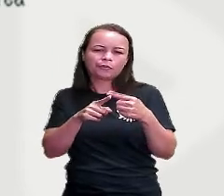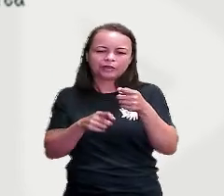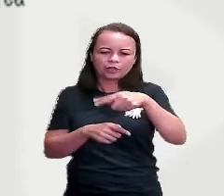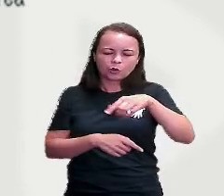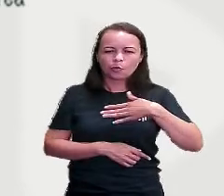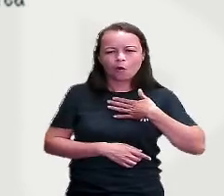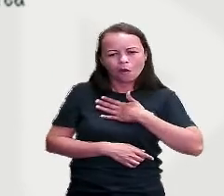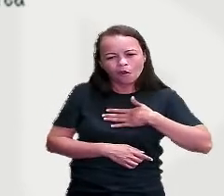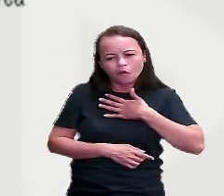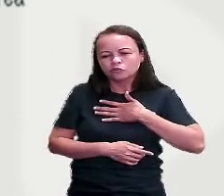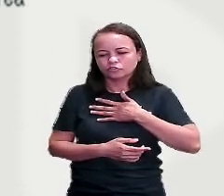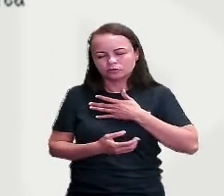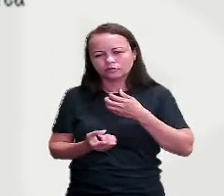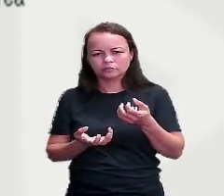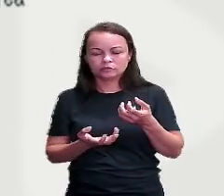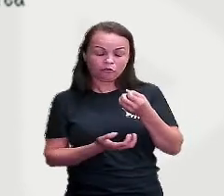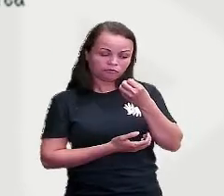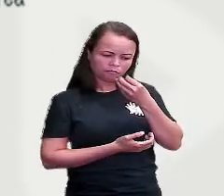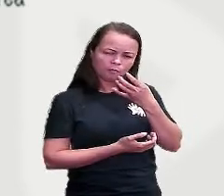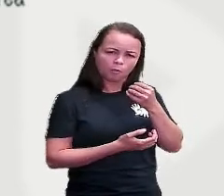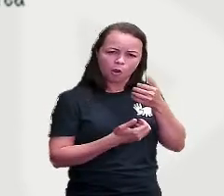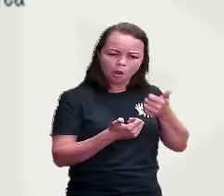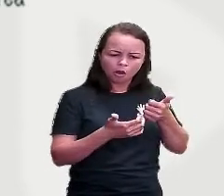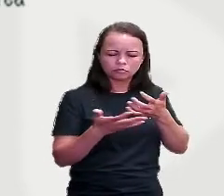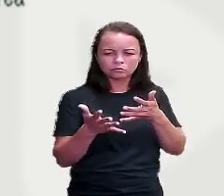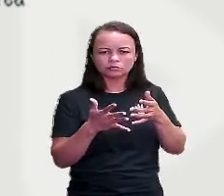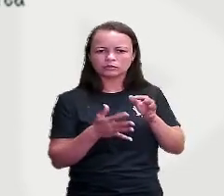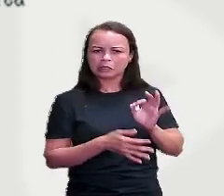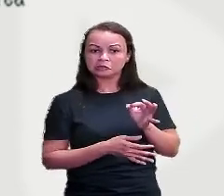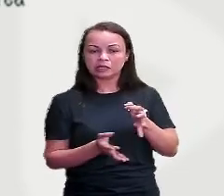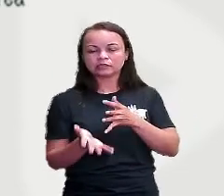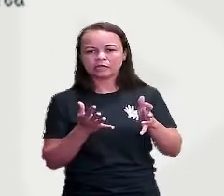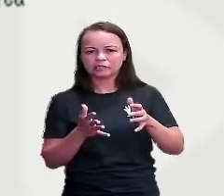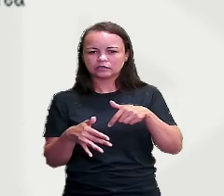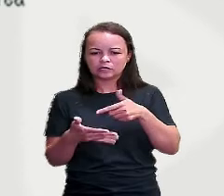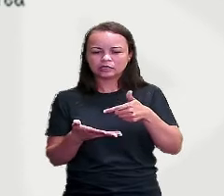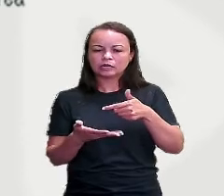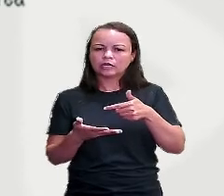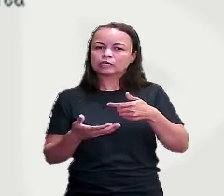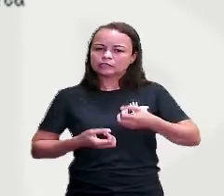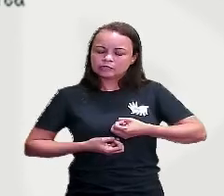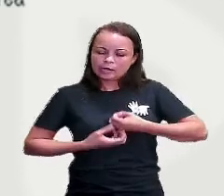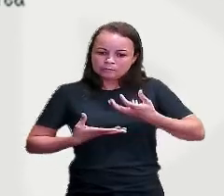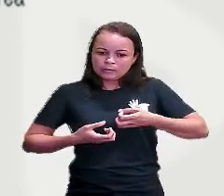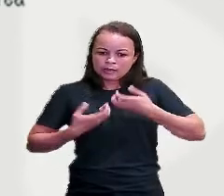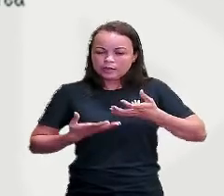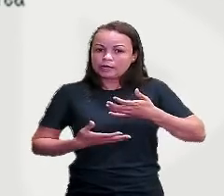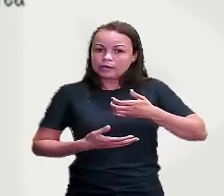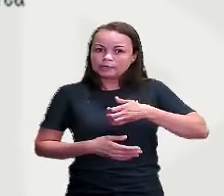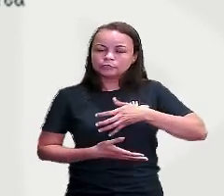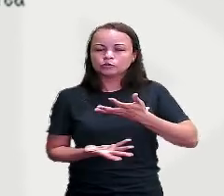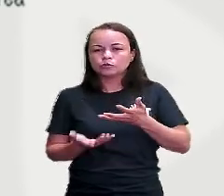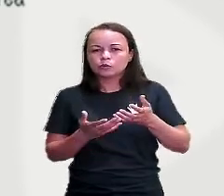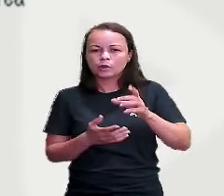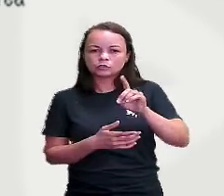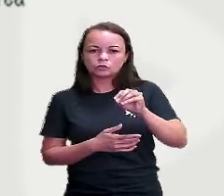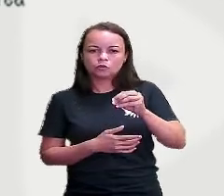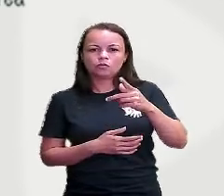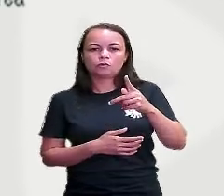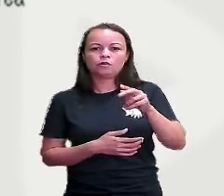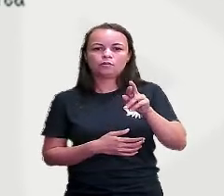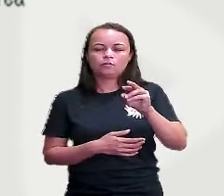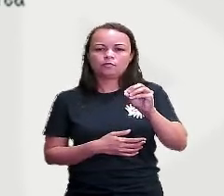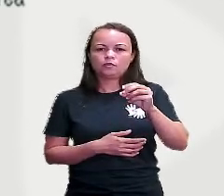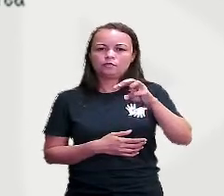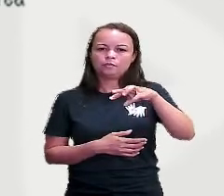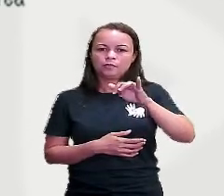te faz bem. Te fez bem, com certeza tem grande chance de você estar liberando dopamina. Liberando a dopamina, o que